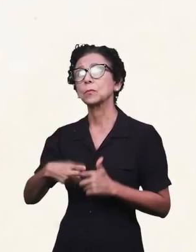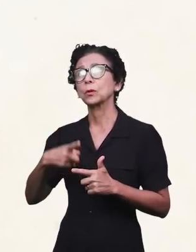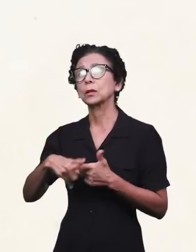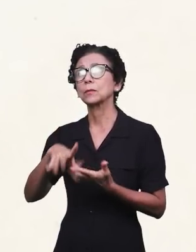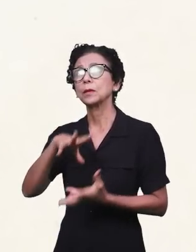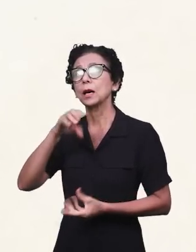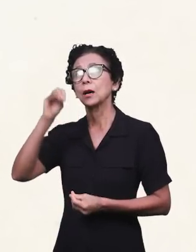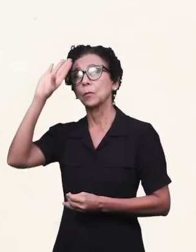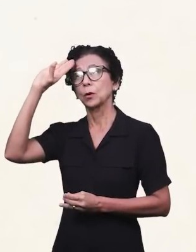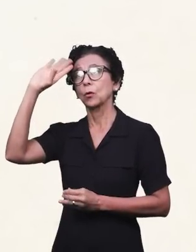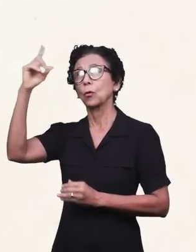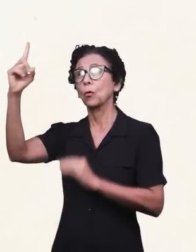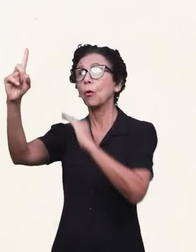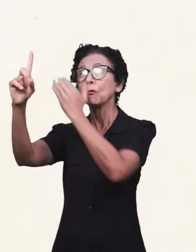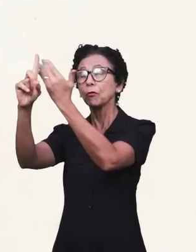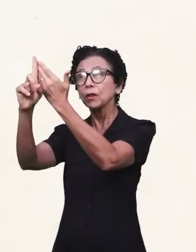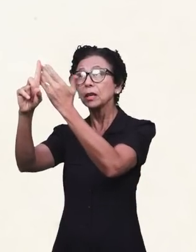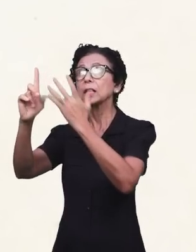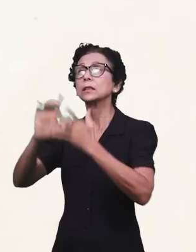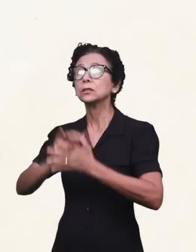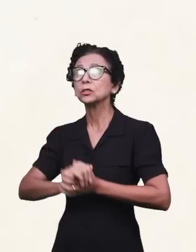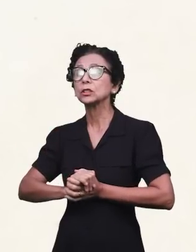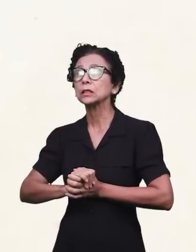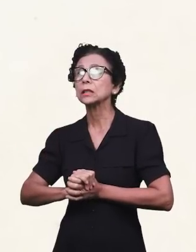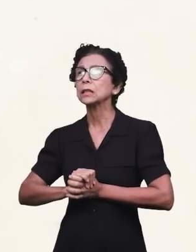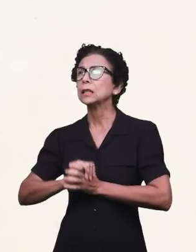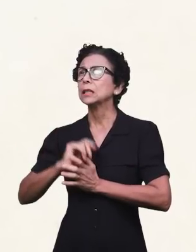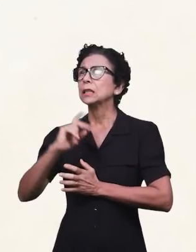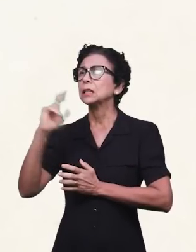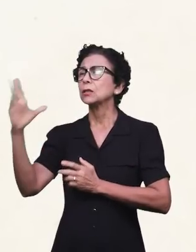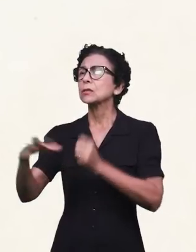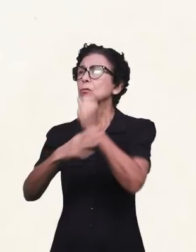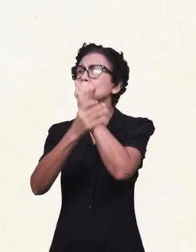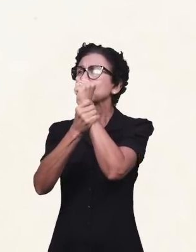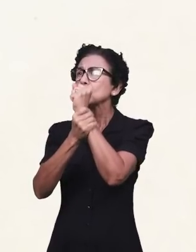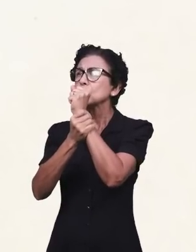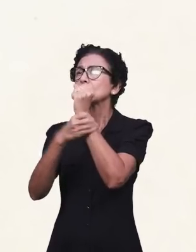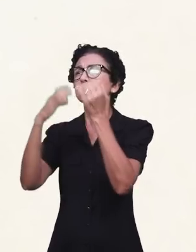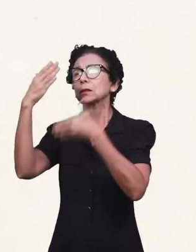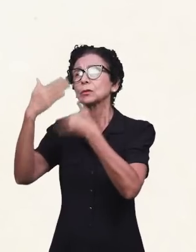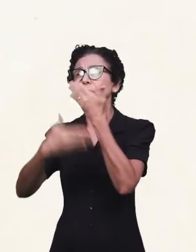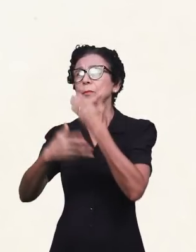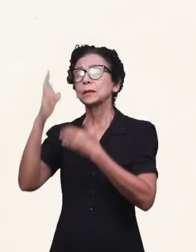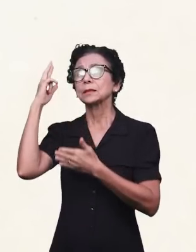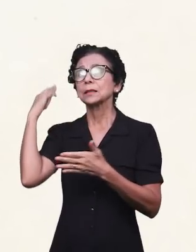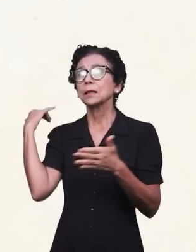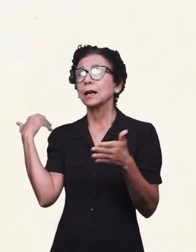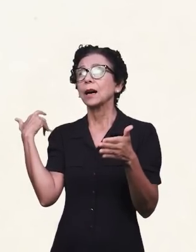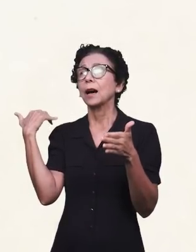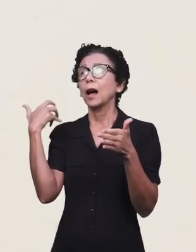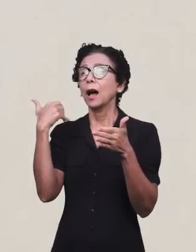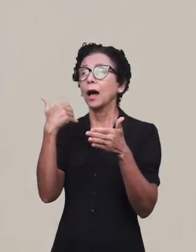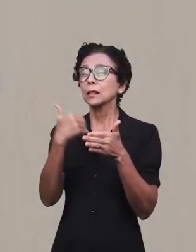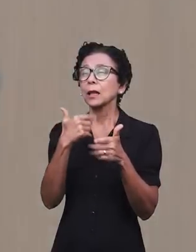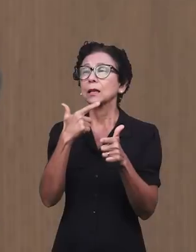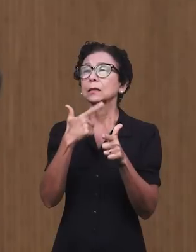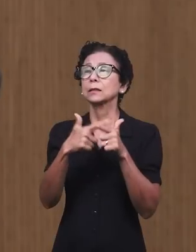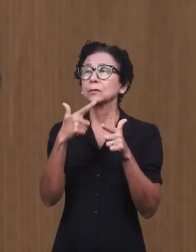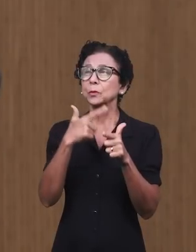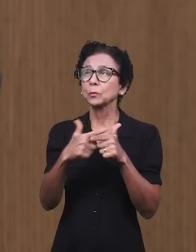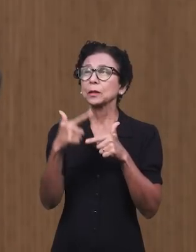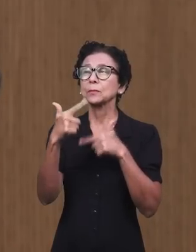alma confia em ti, e à sombra das tuas asas me abrigo, até que passem as calamidades. Então, por